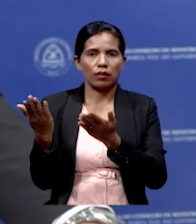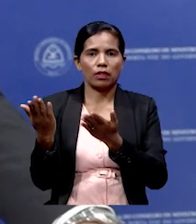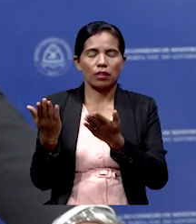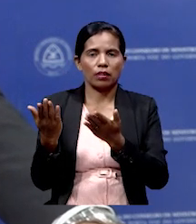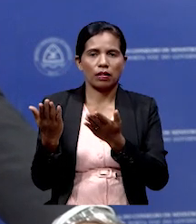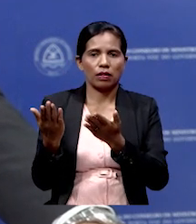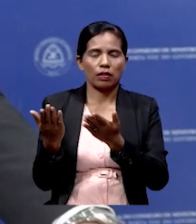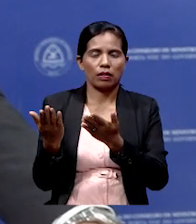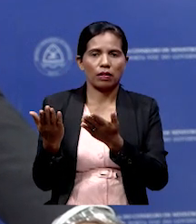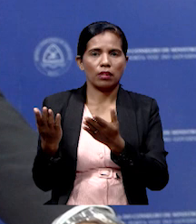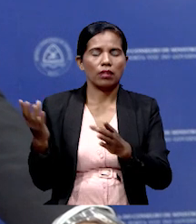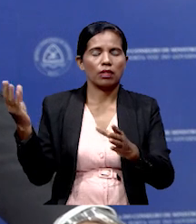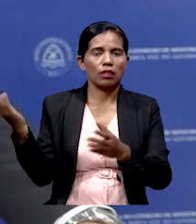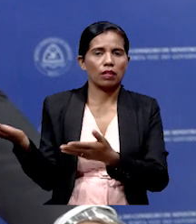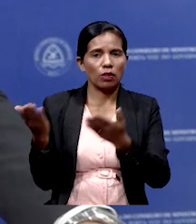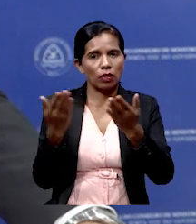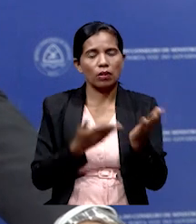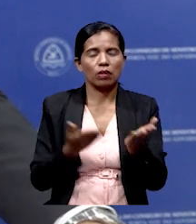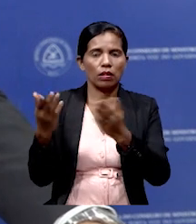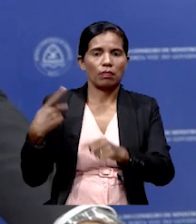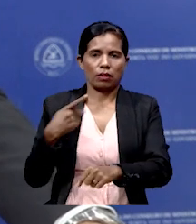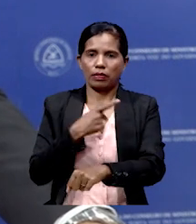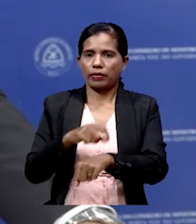se retama, haruka vai ao Parlamento Nacional.